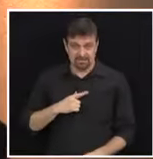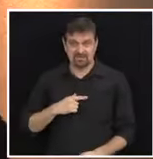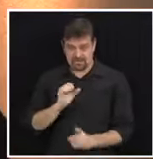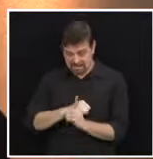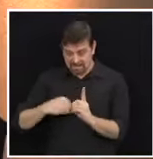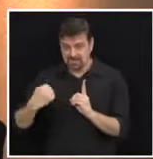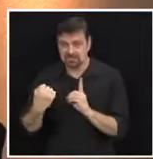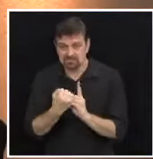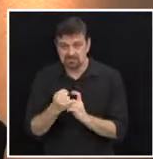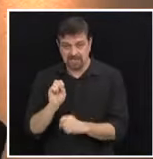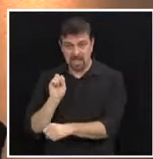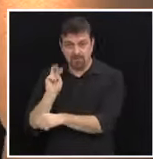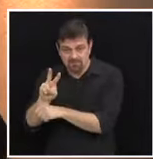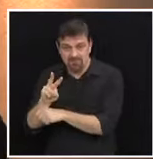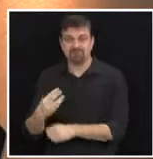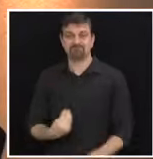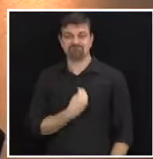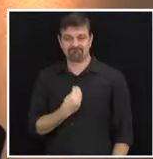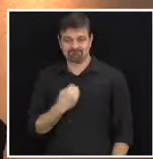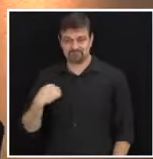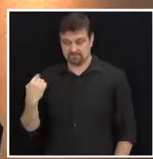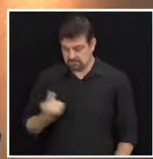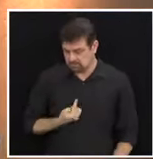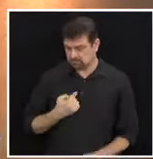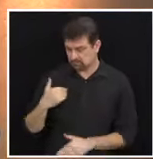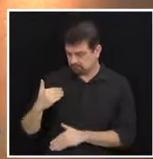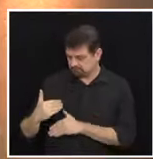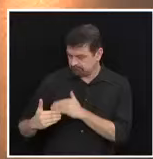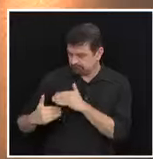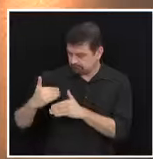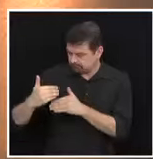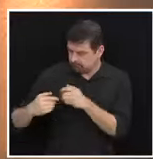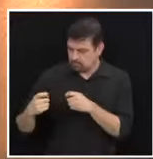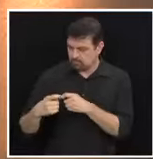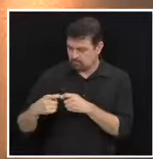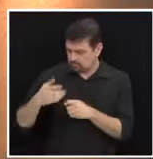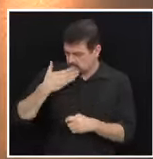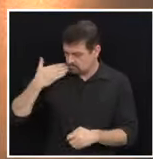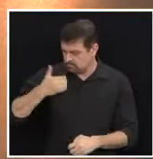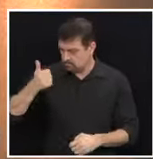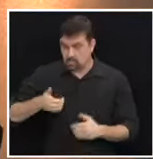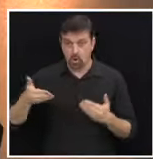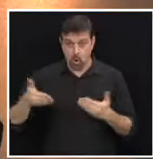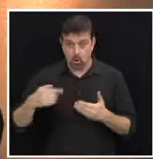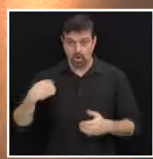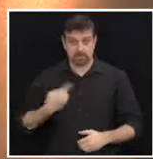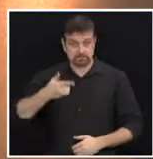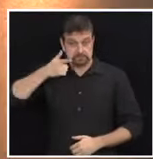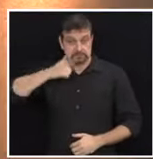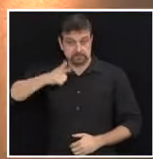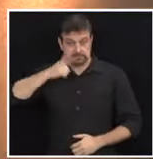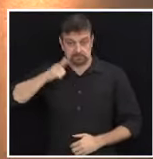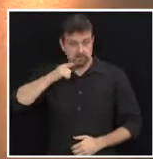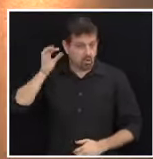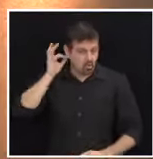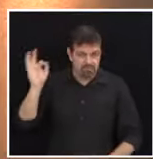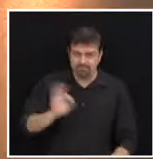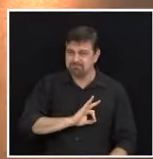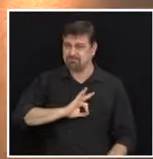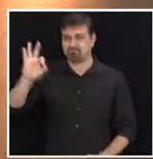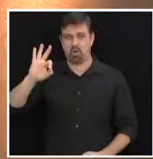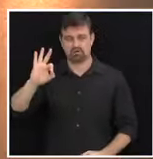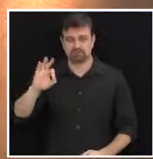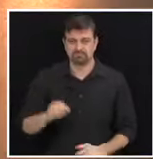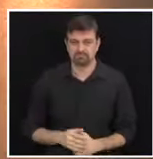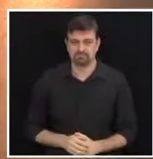estamos aprendendo a caminhar e com a evolução da medicina a gente está conseguindo ótimos resultados.